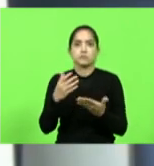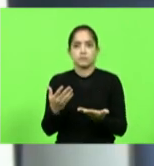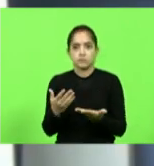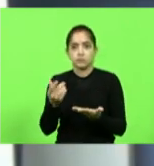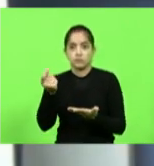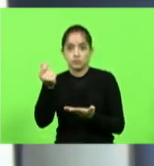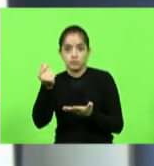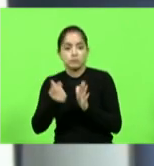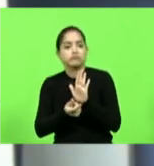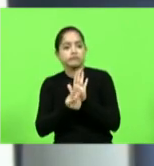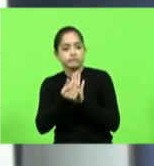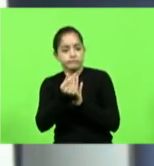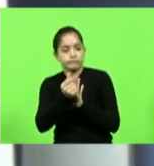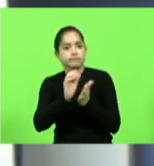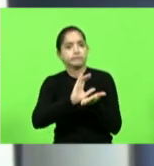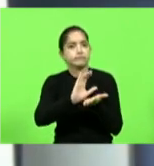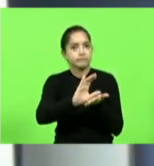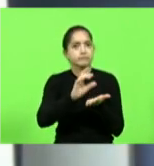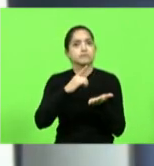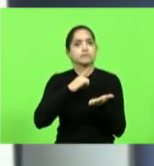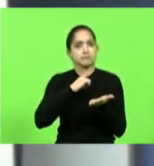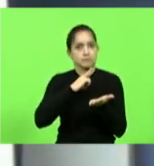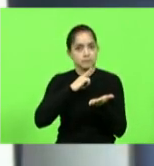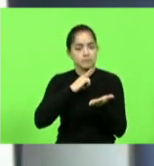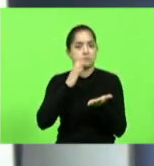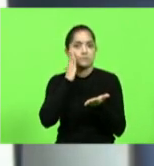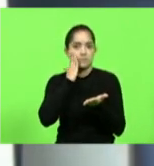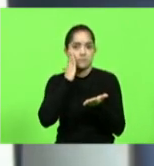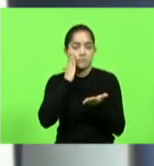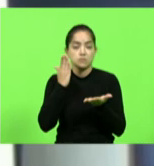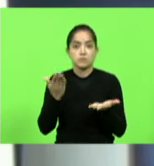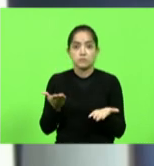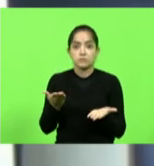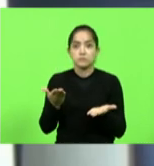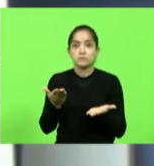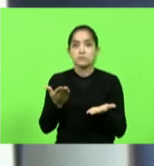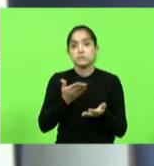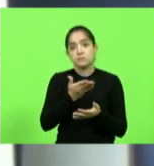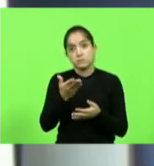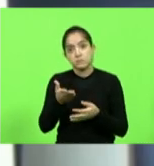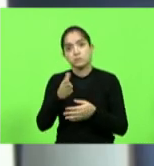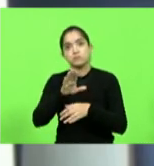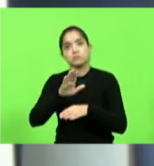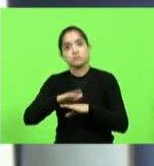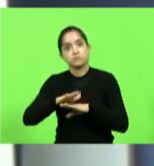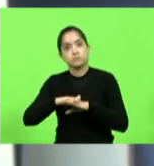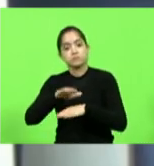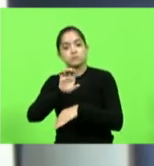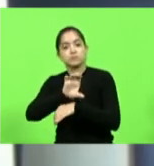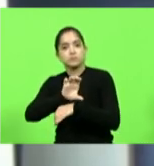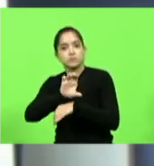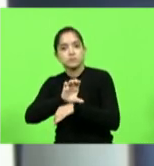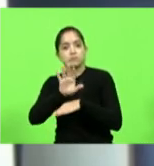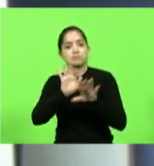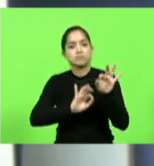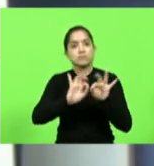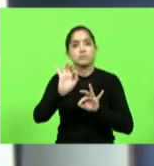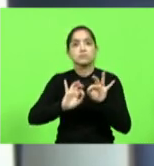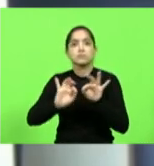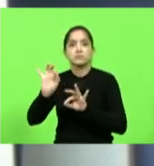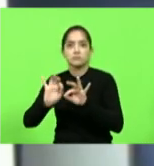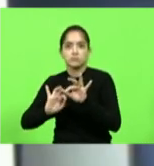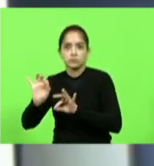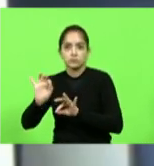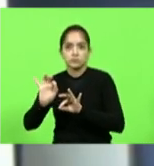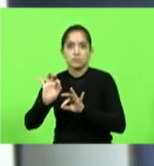orçamento existe, nós sabemos disso, tá? Cabe ao Estado planejar para poder executar.